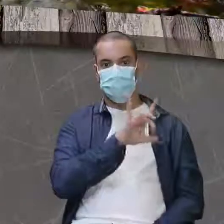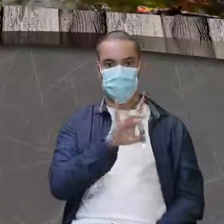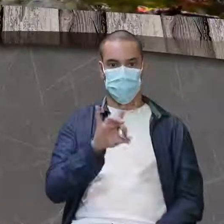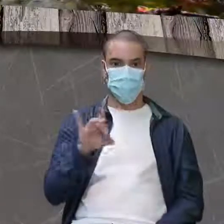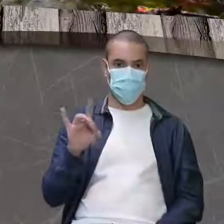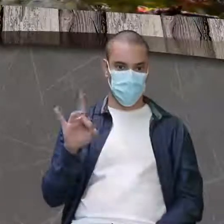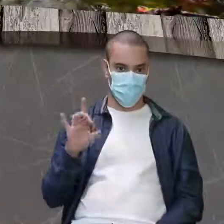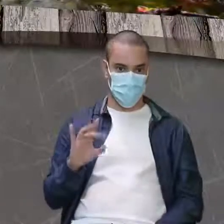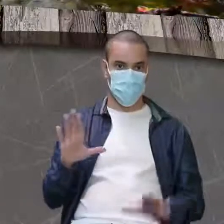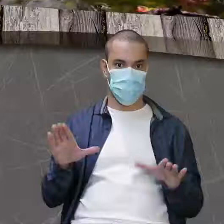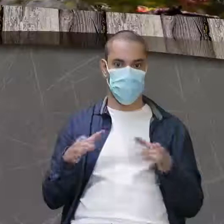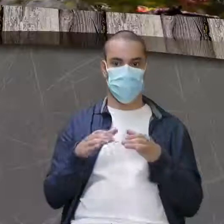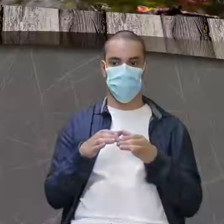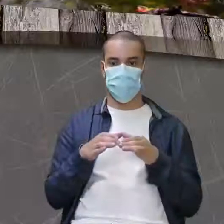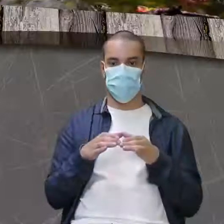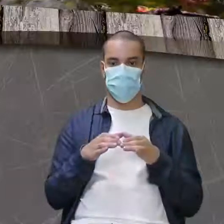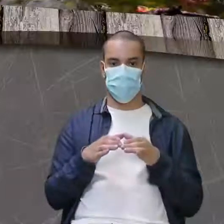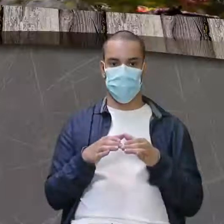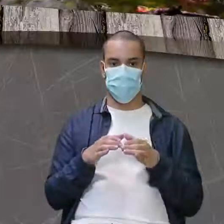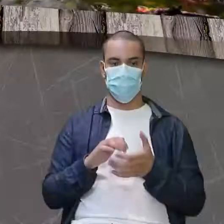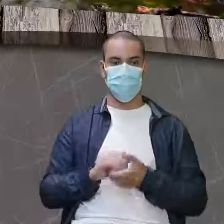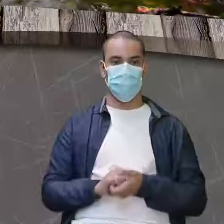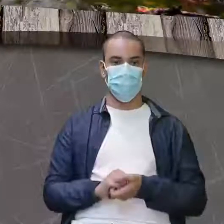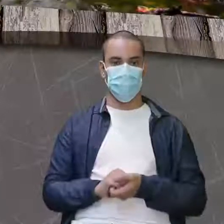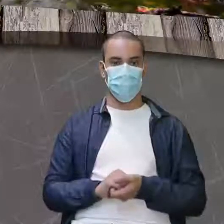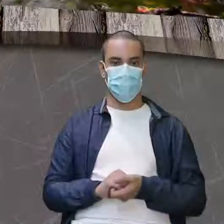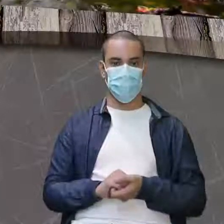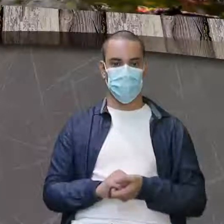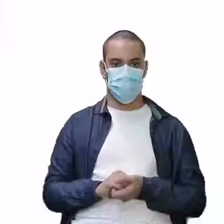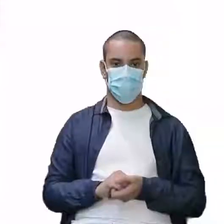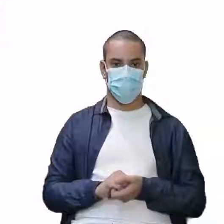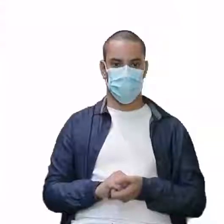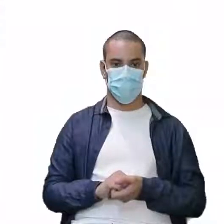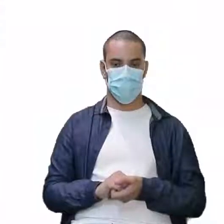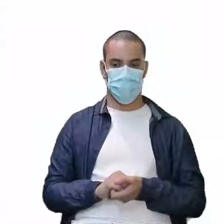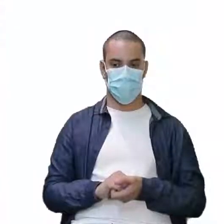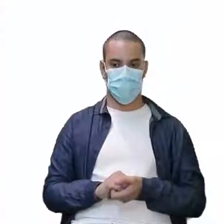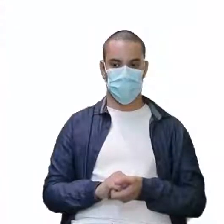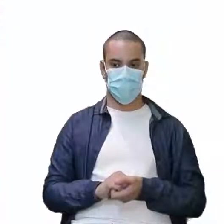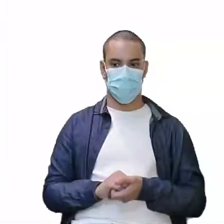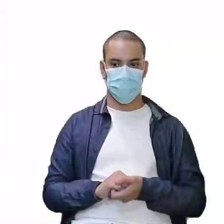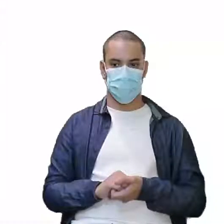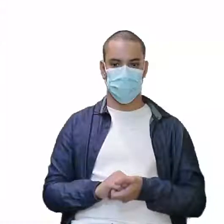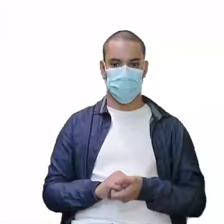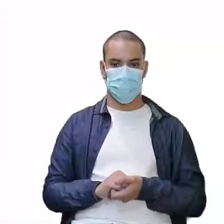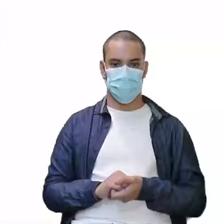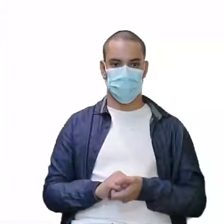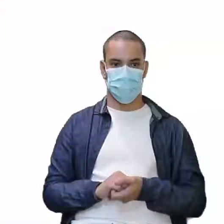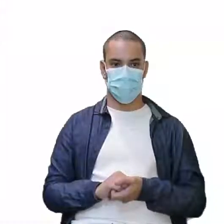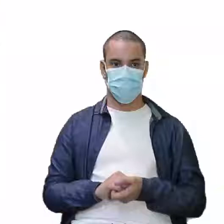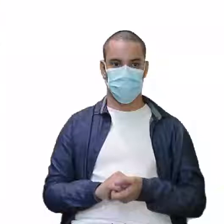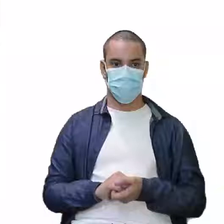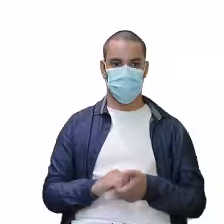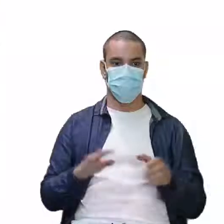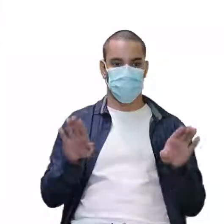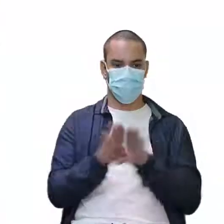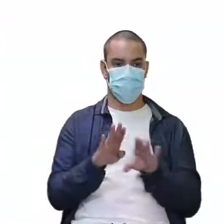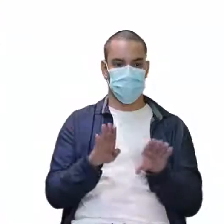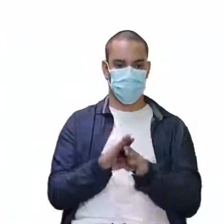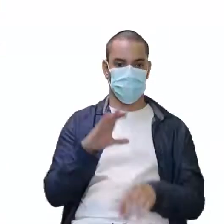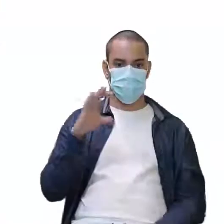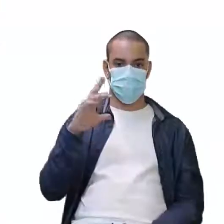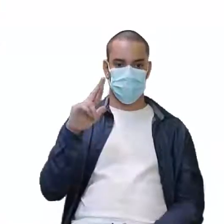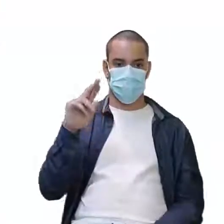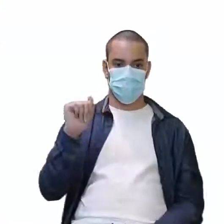ali agrupados. Tá bem, galera? Vamos seguindo? Olha lá. As cracas,